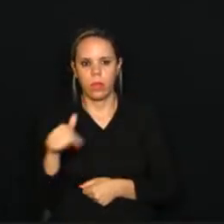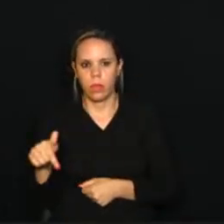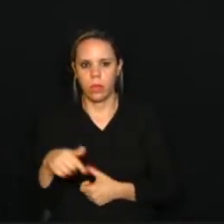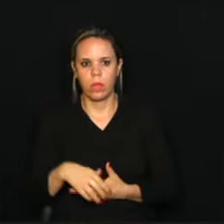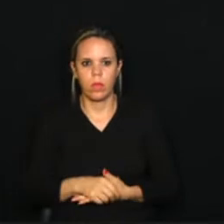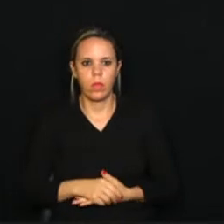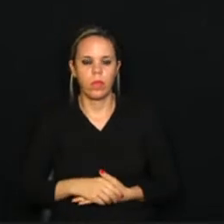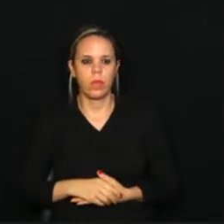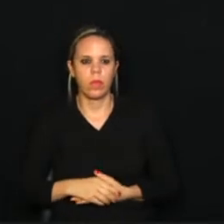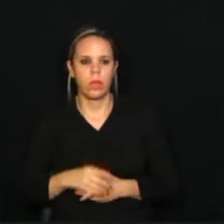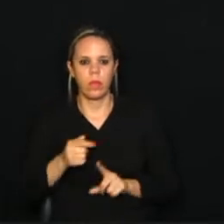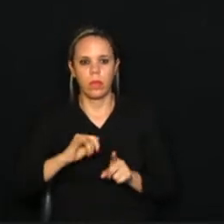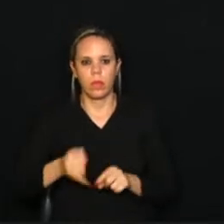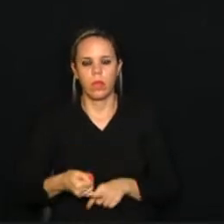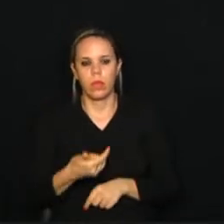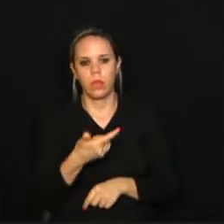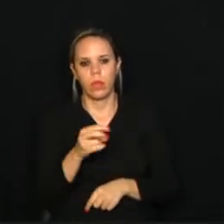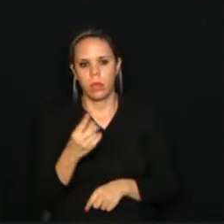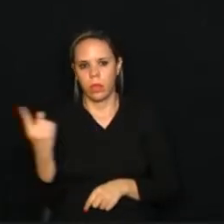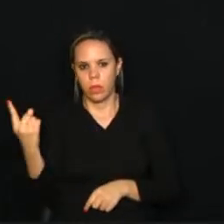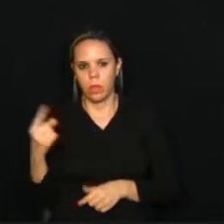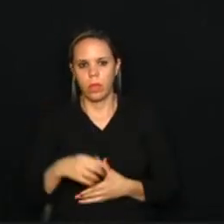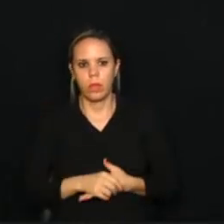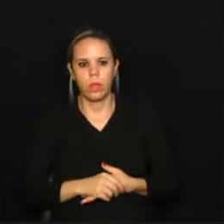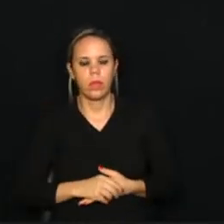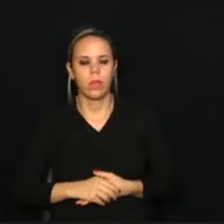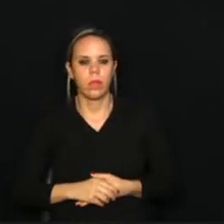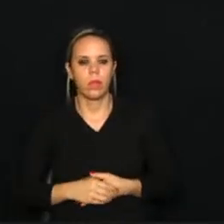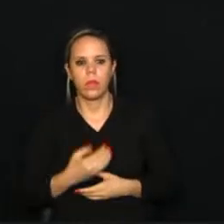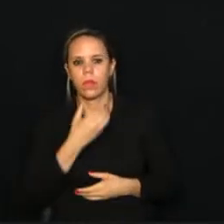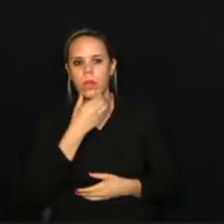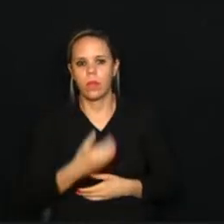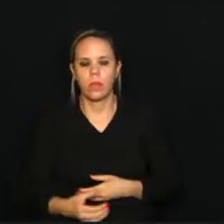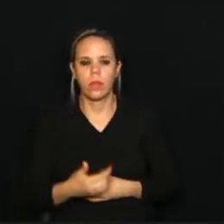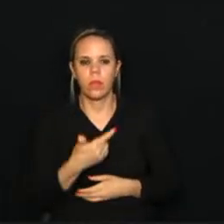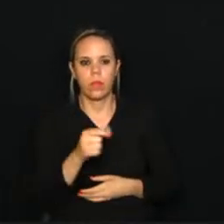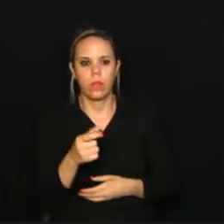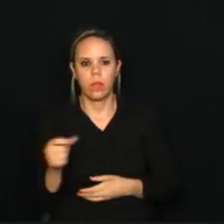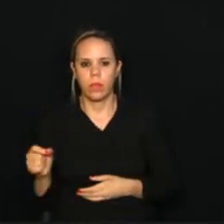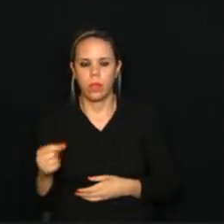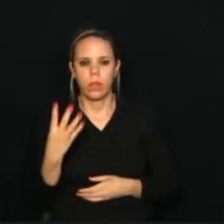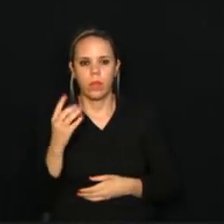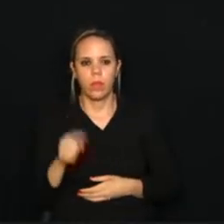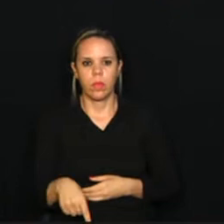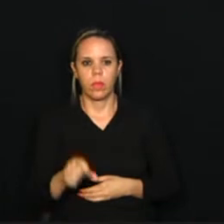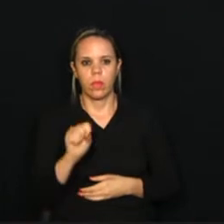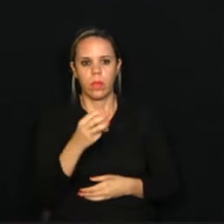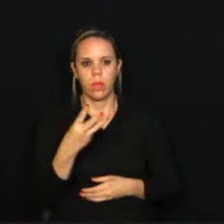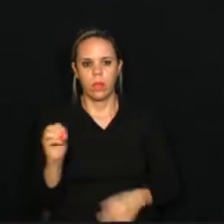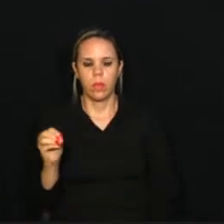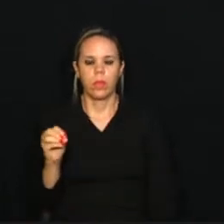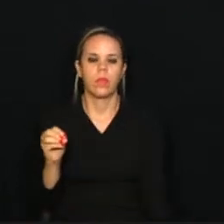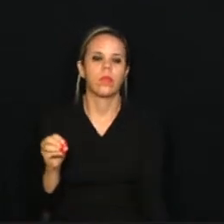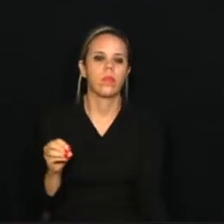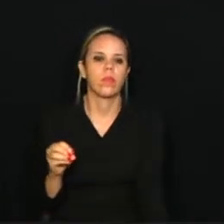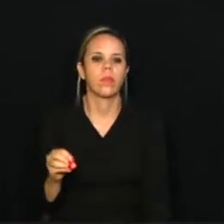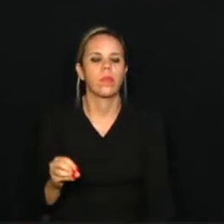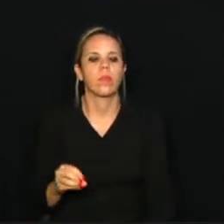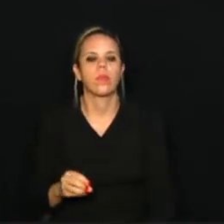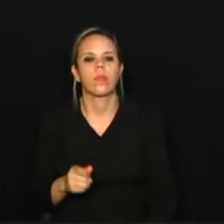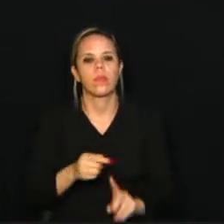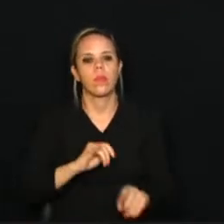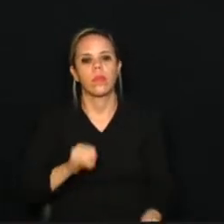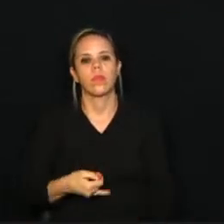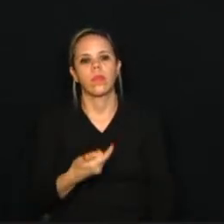5.147, janeiro de 2021, em dezembro de 2020, 4.830, e aí, janeiro